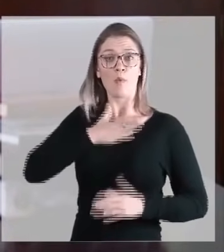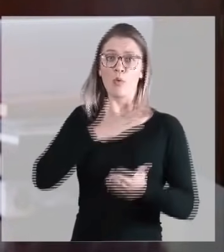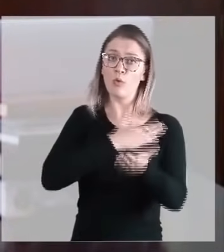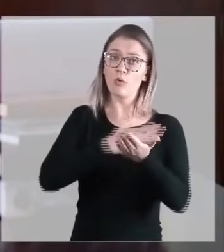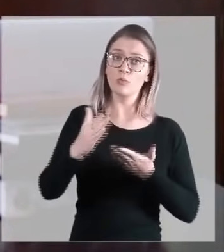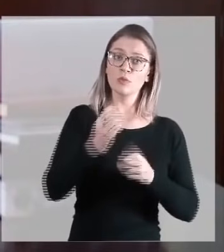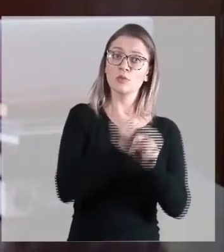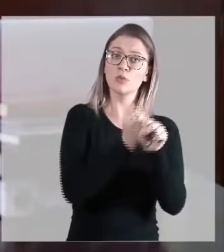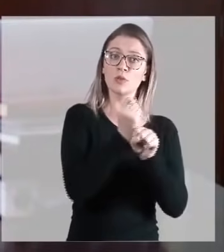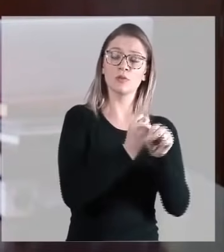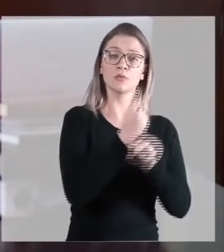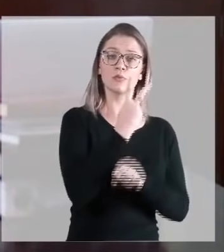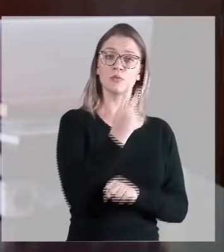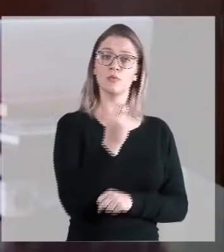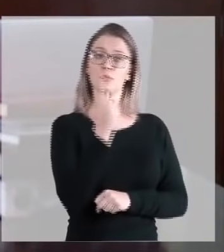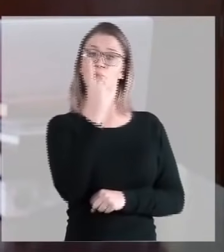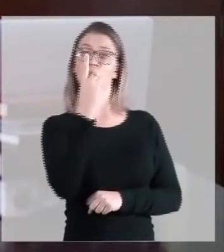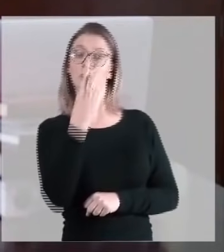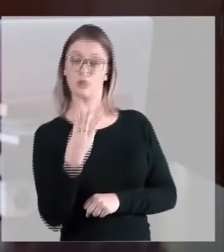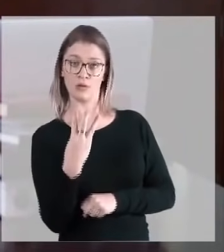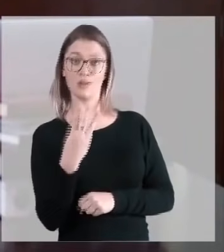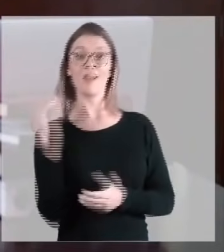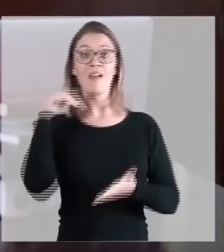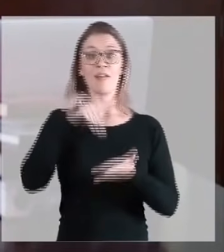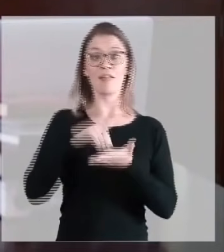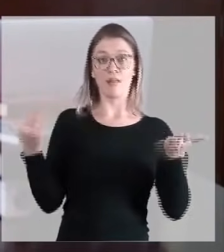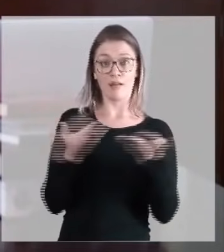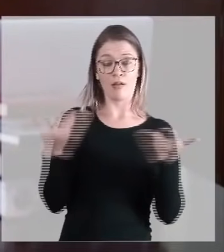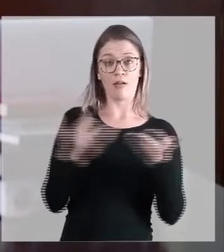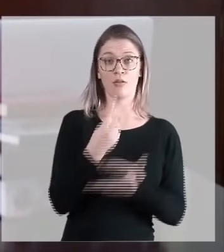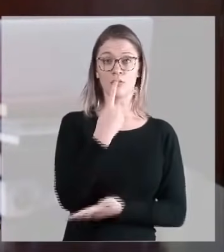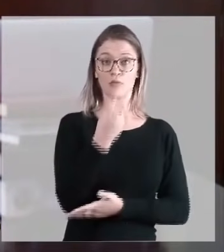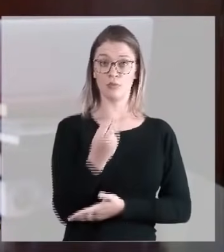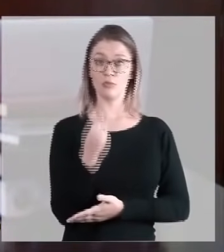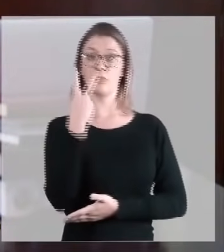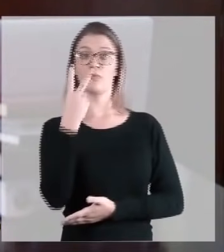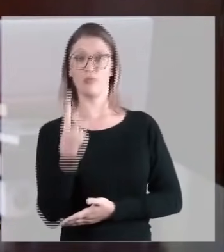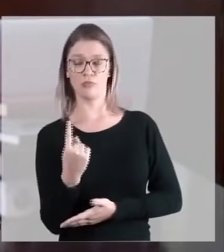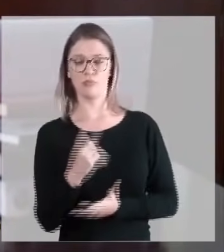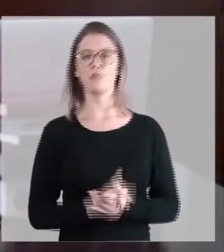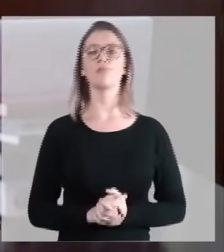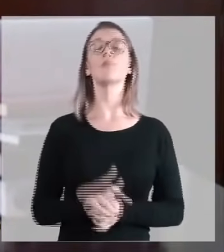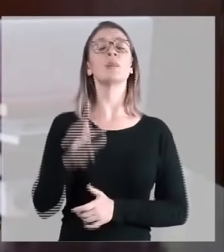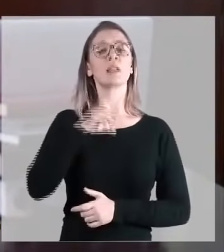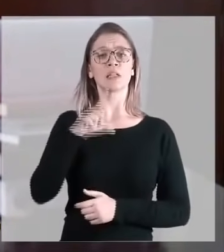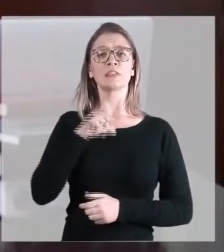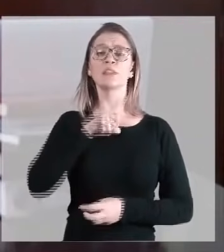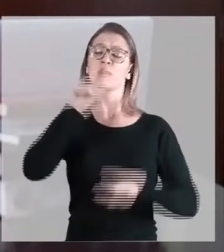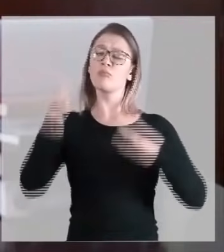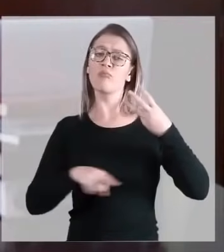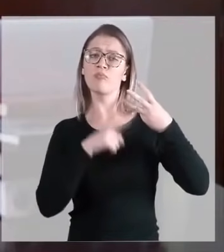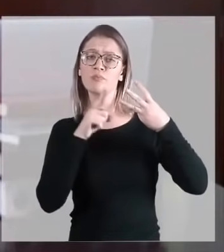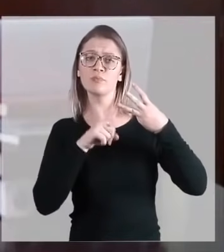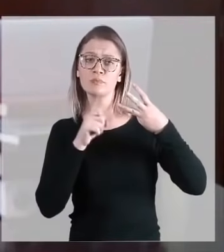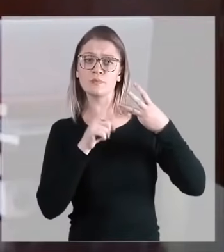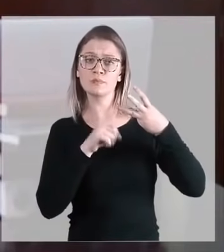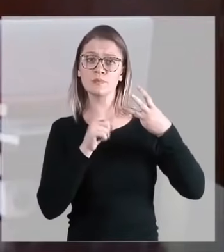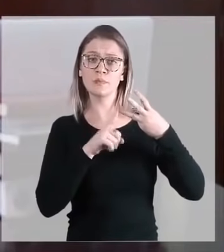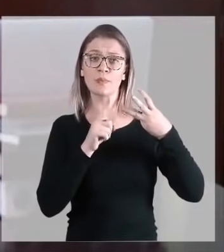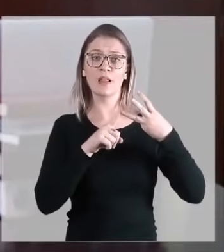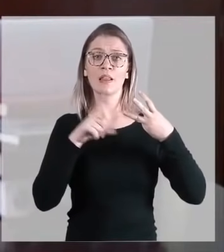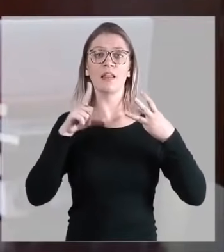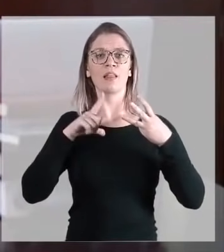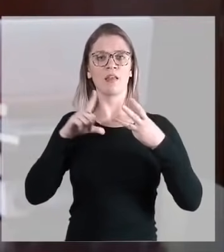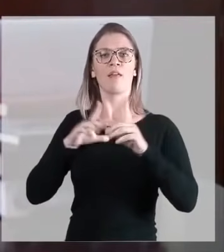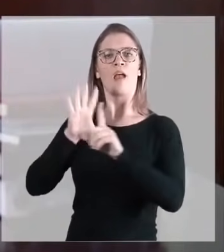2013 e se estendeu até este ano de 2021. E também temos um terceiro tipo, que pode envolver a